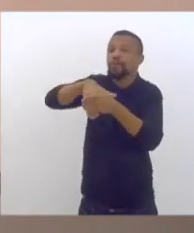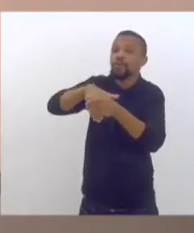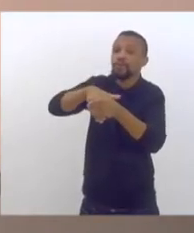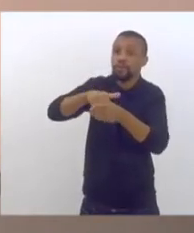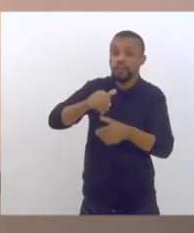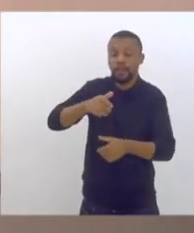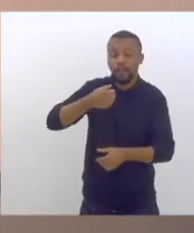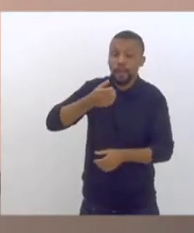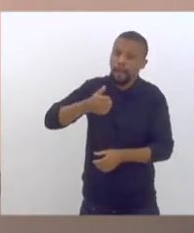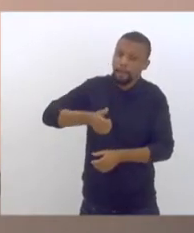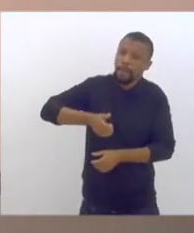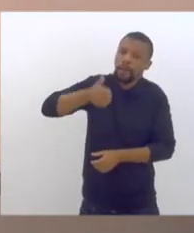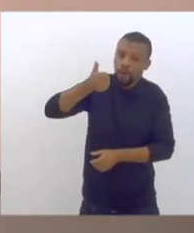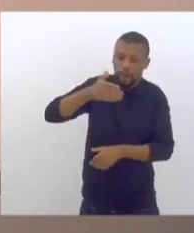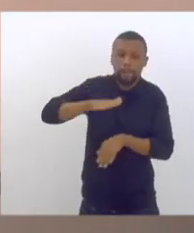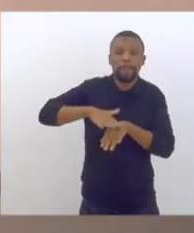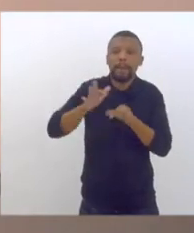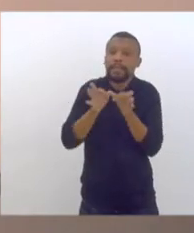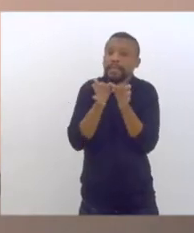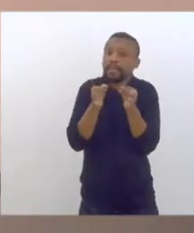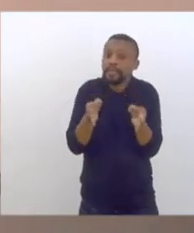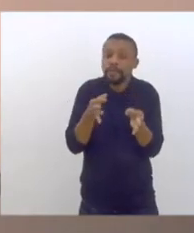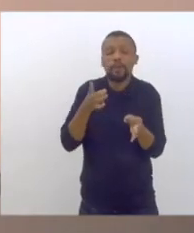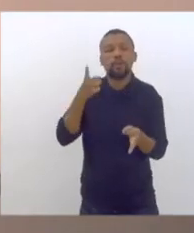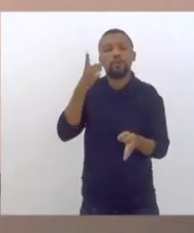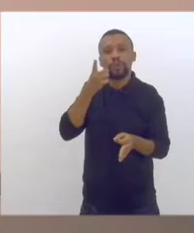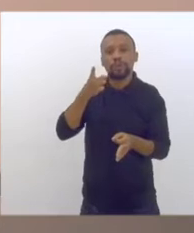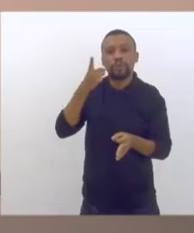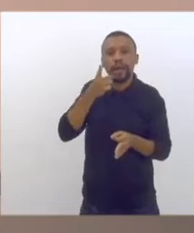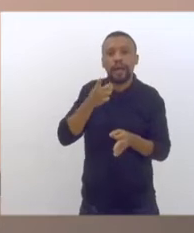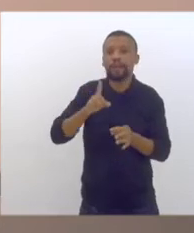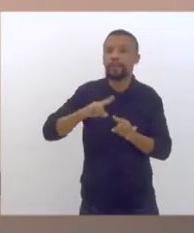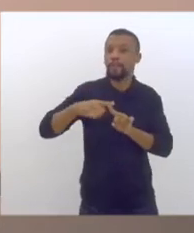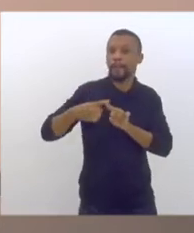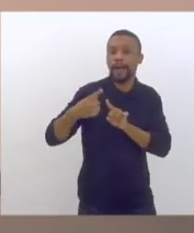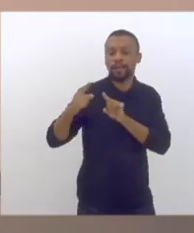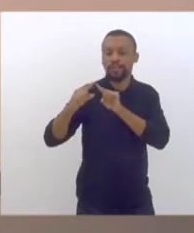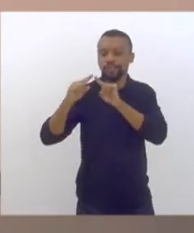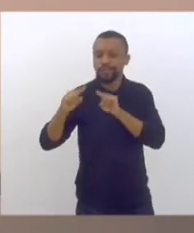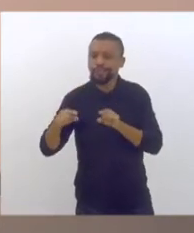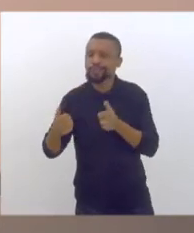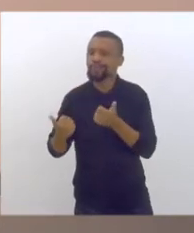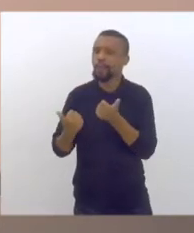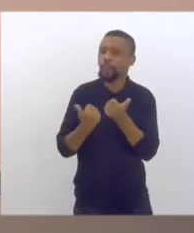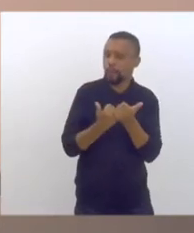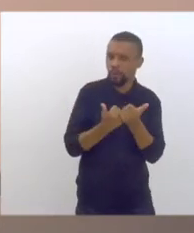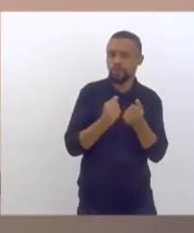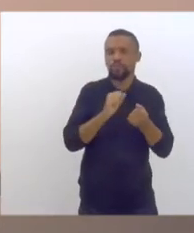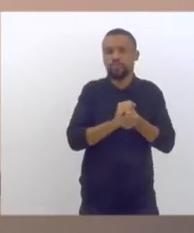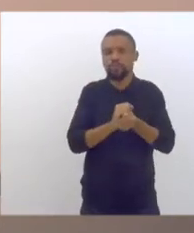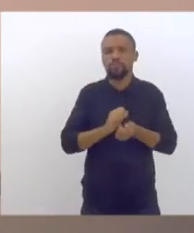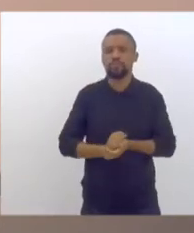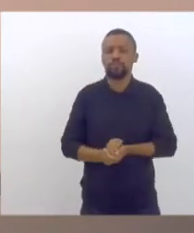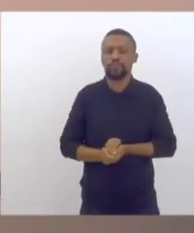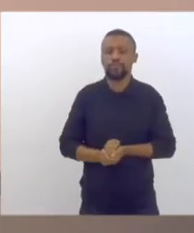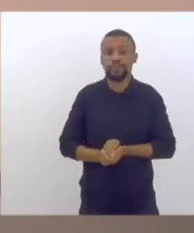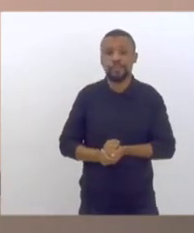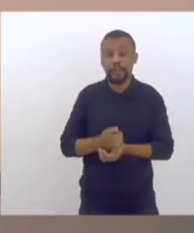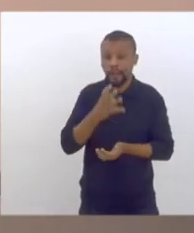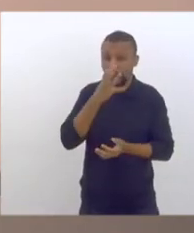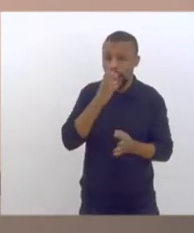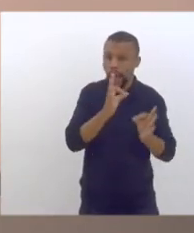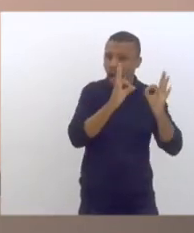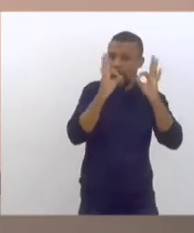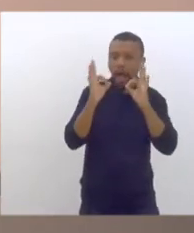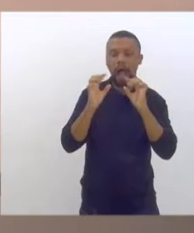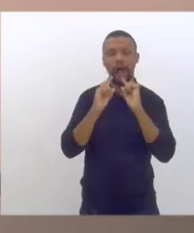simples por deputados com seus assessores já que tem que ser assistir A reunião plenária